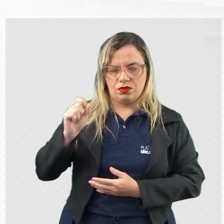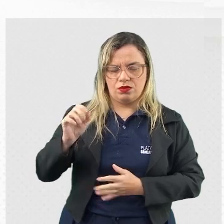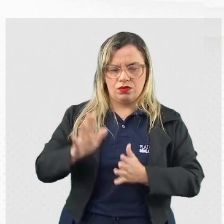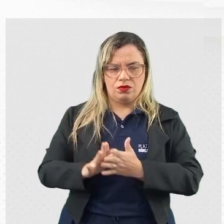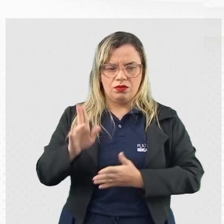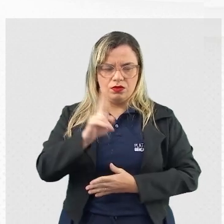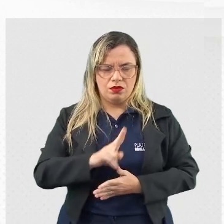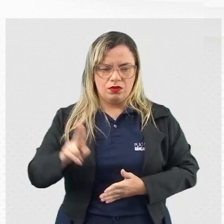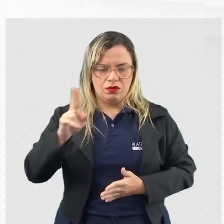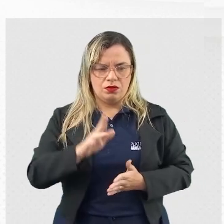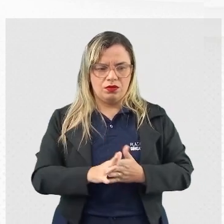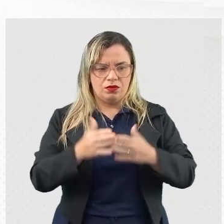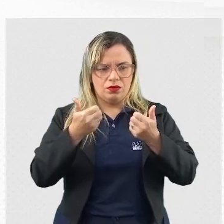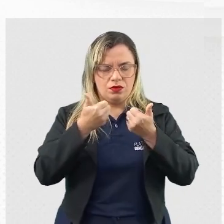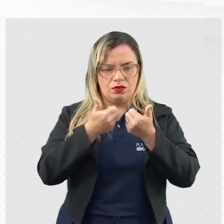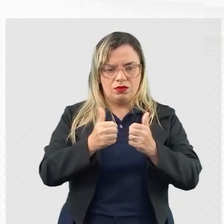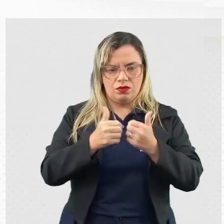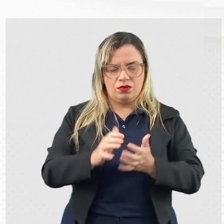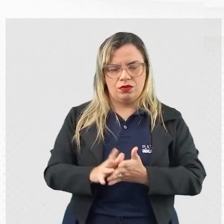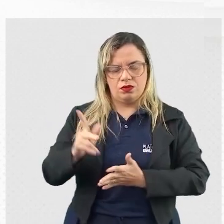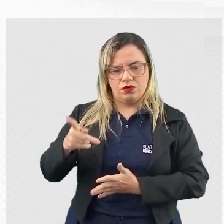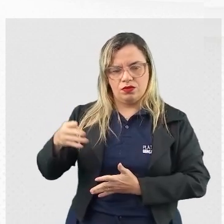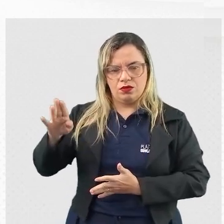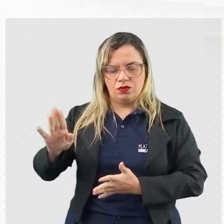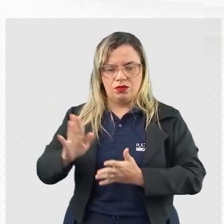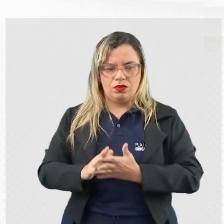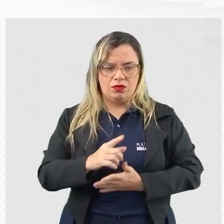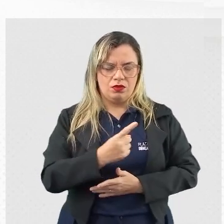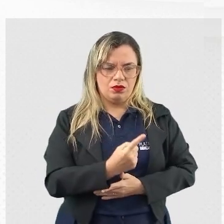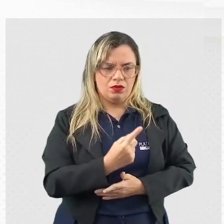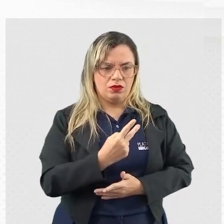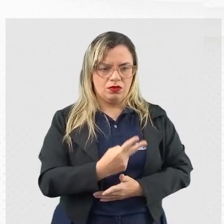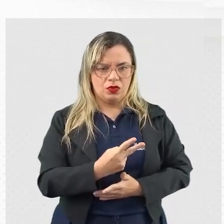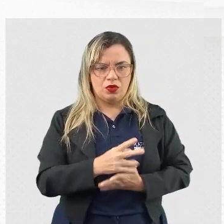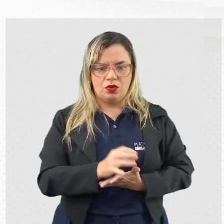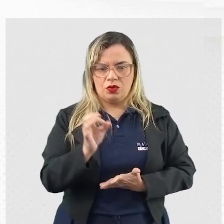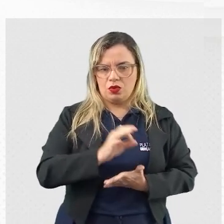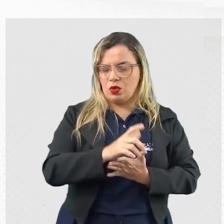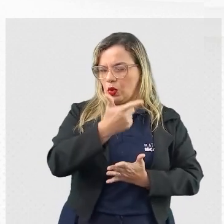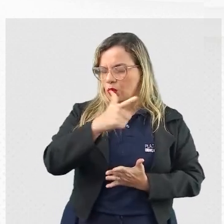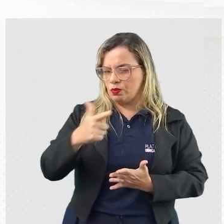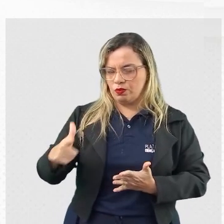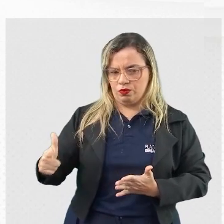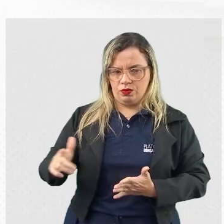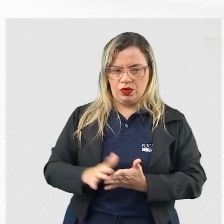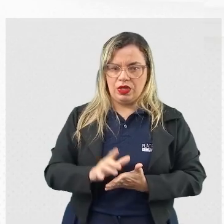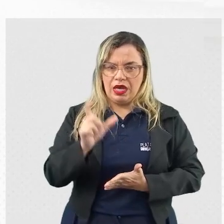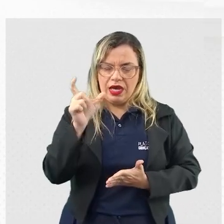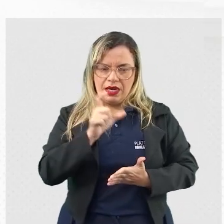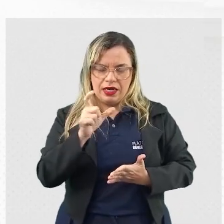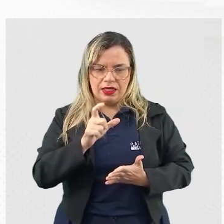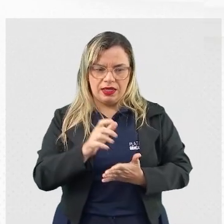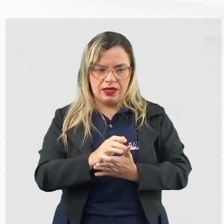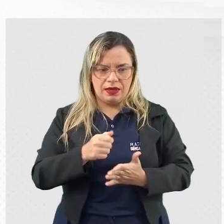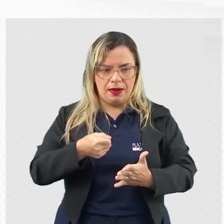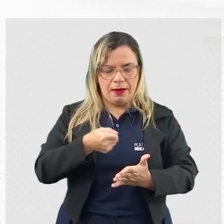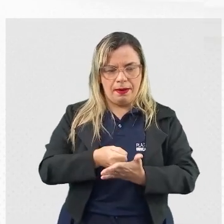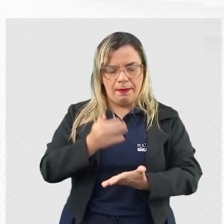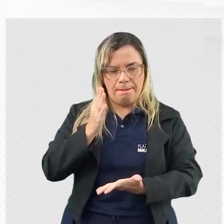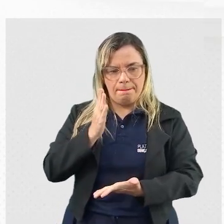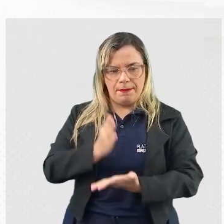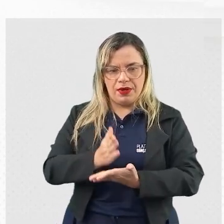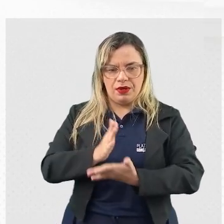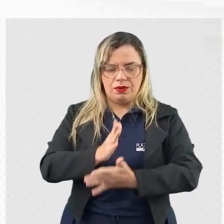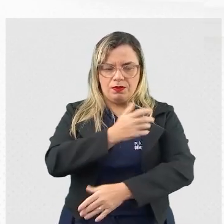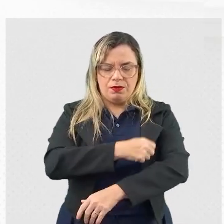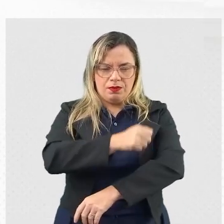usam transporte público, 12% não tem carteira de estudante. Tá? Então ele quer saber